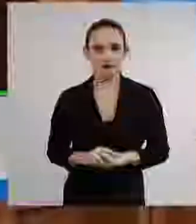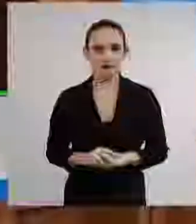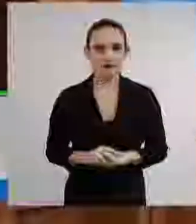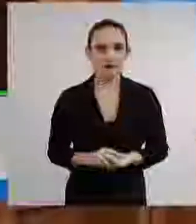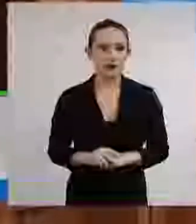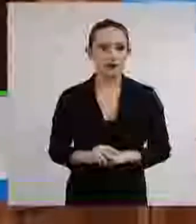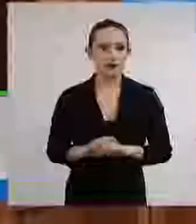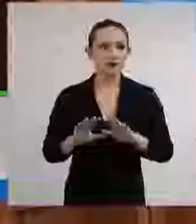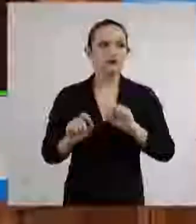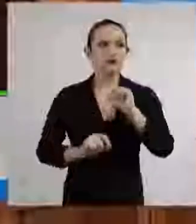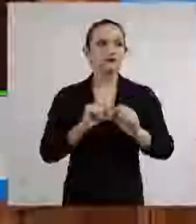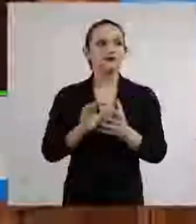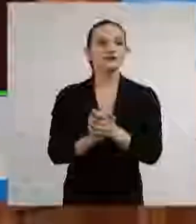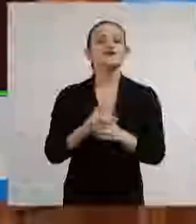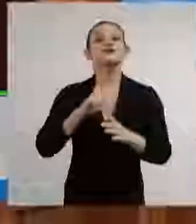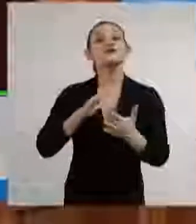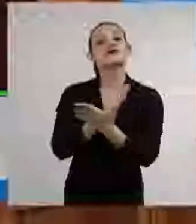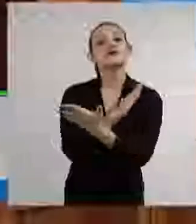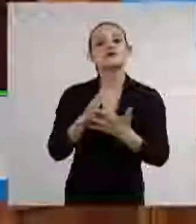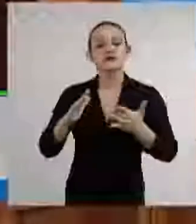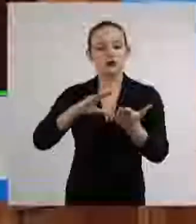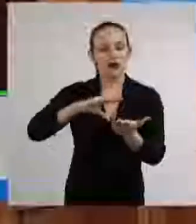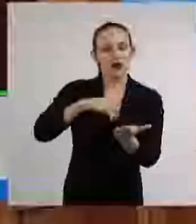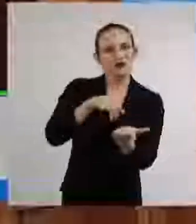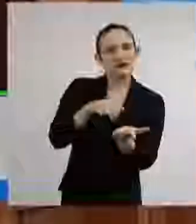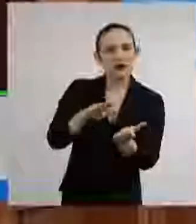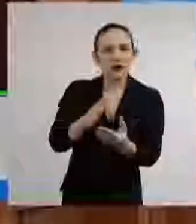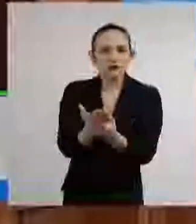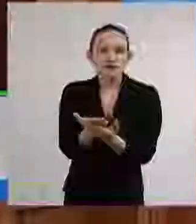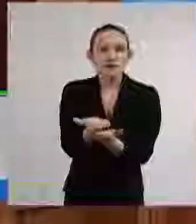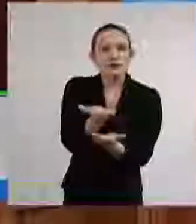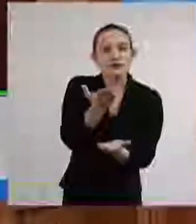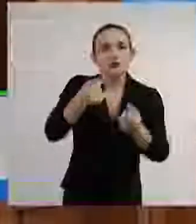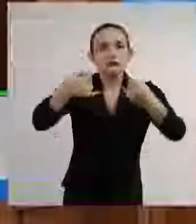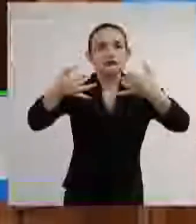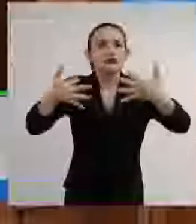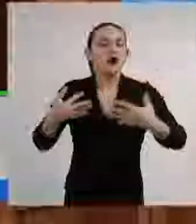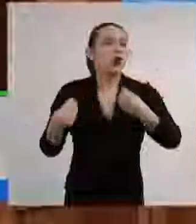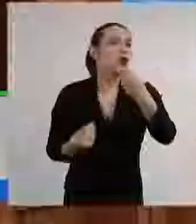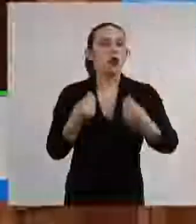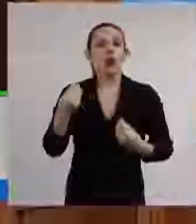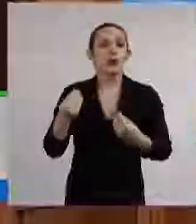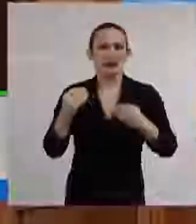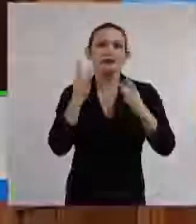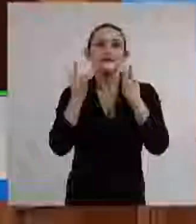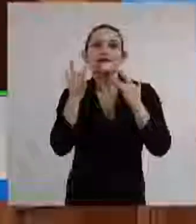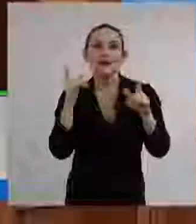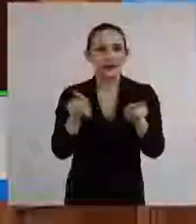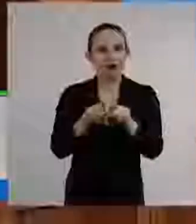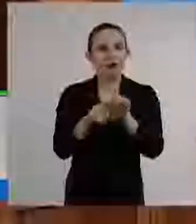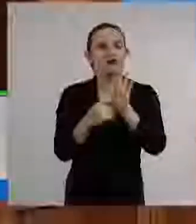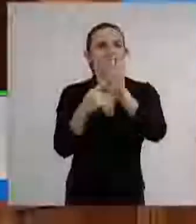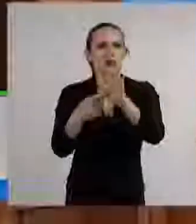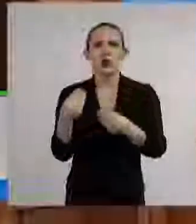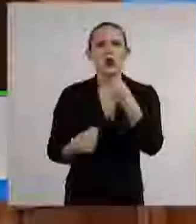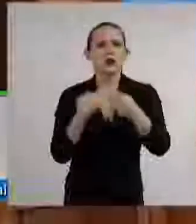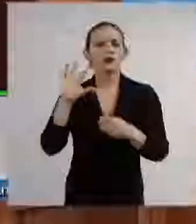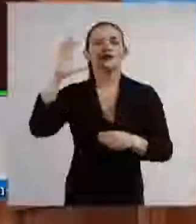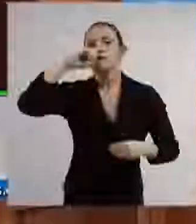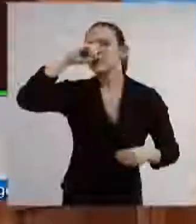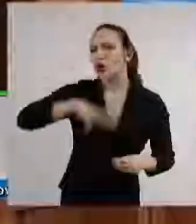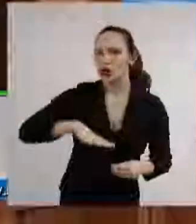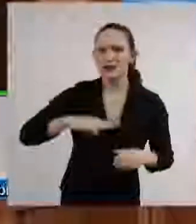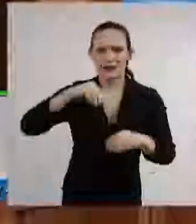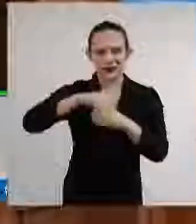sociais peças que irão explicar contextos de violência doméstica e familiar, violência sexual,